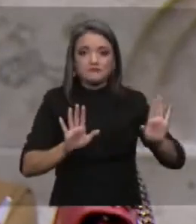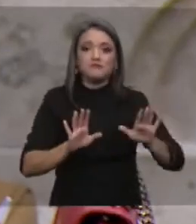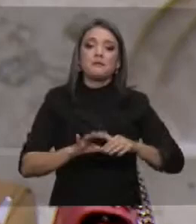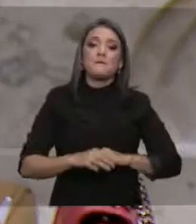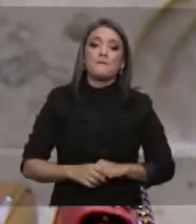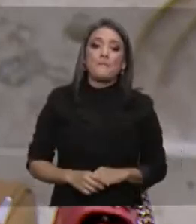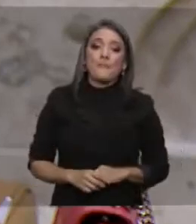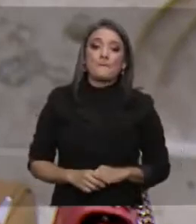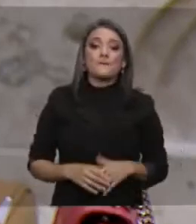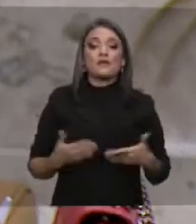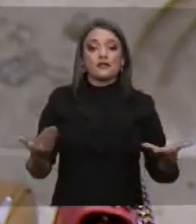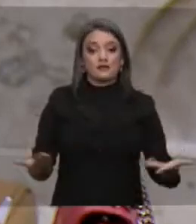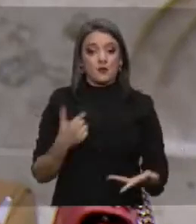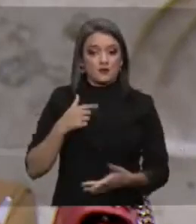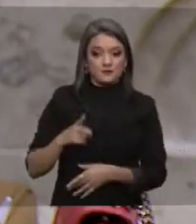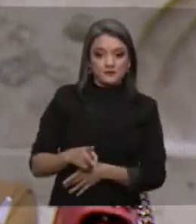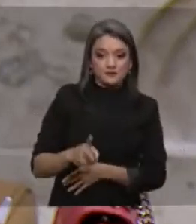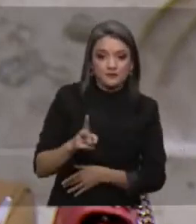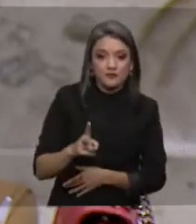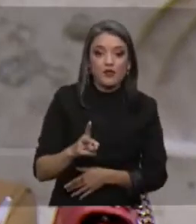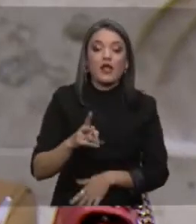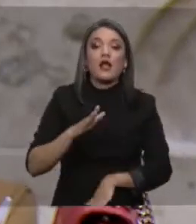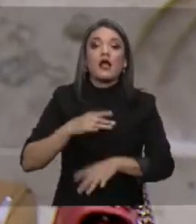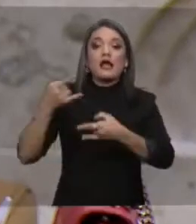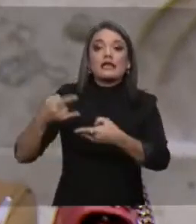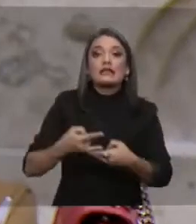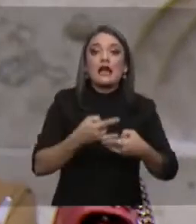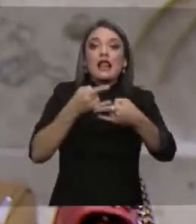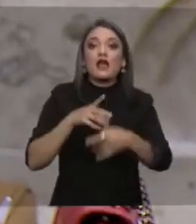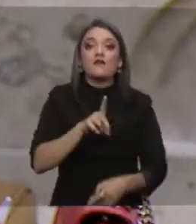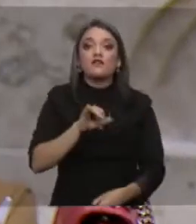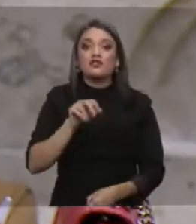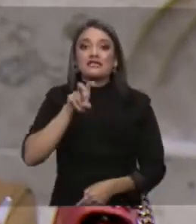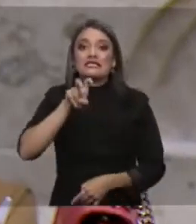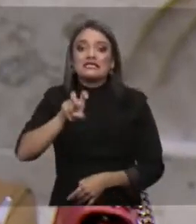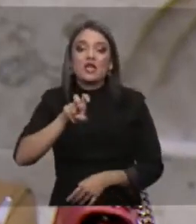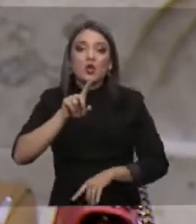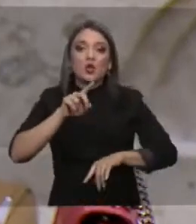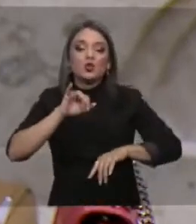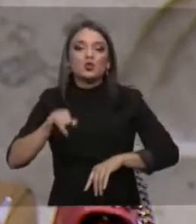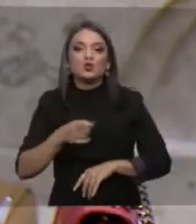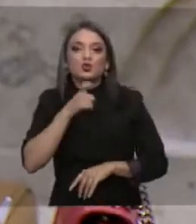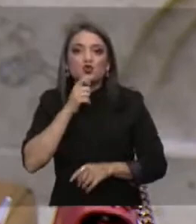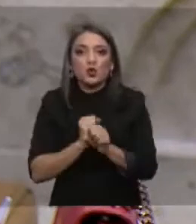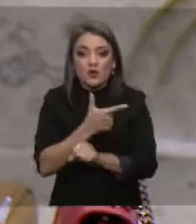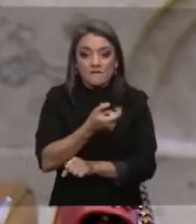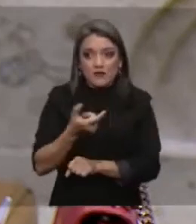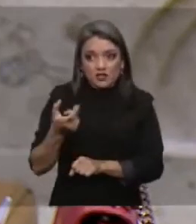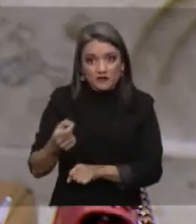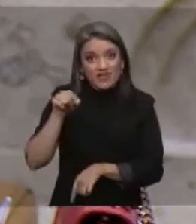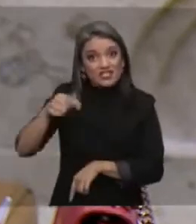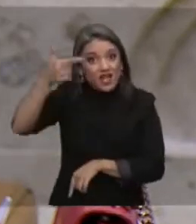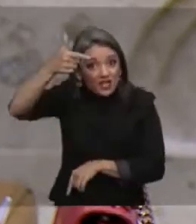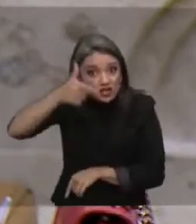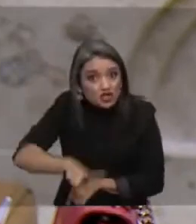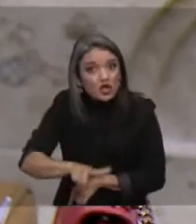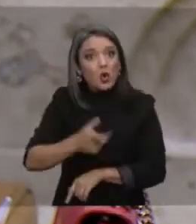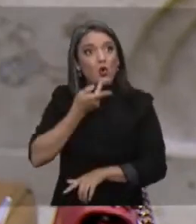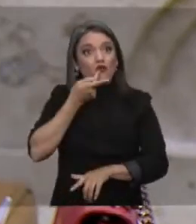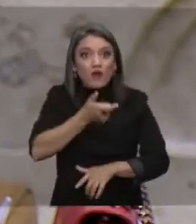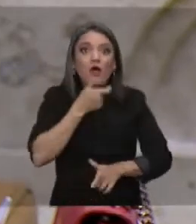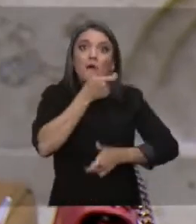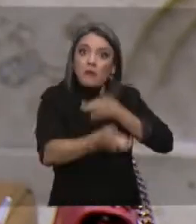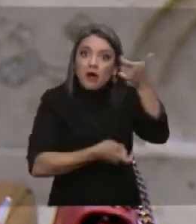repeti-las, eu vou continuar. Durante a live de 5 de 7 de 2020, o denunciado, repetindo o insulto, que já